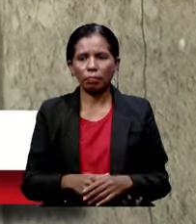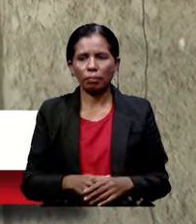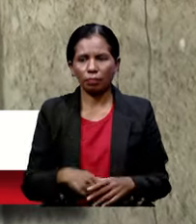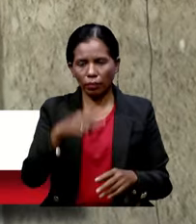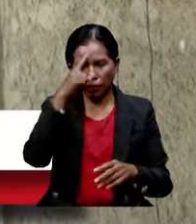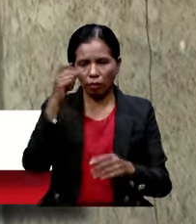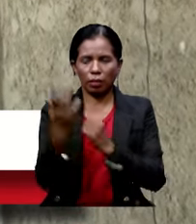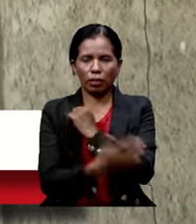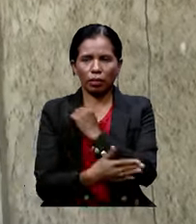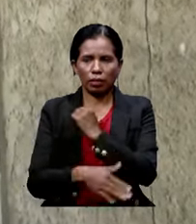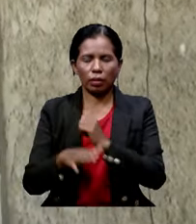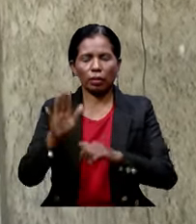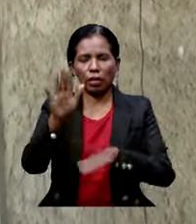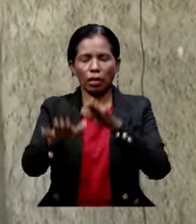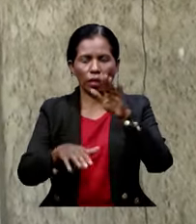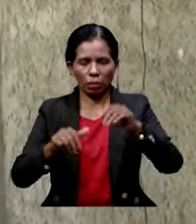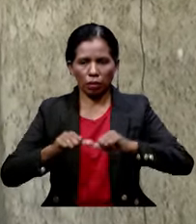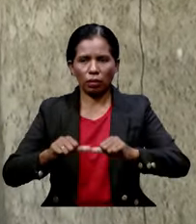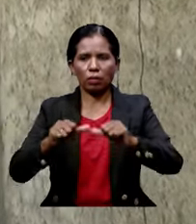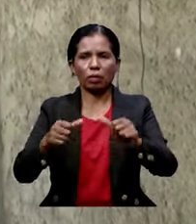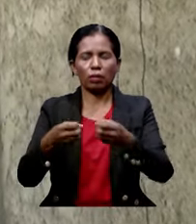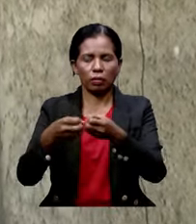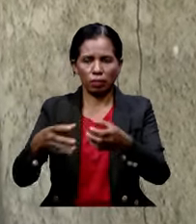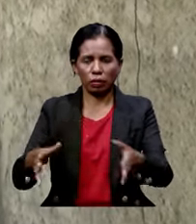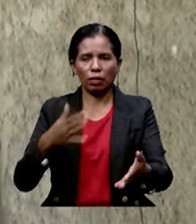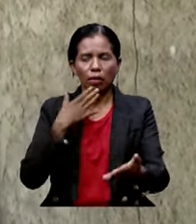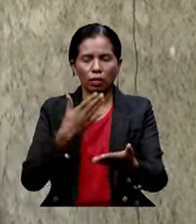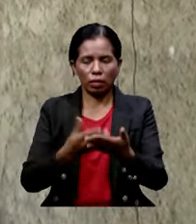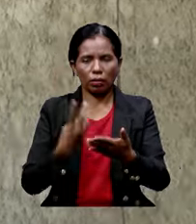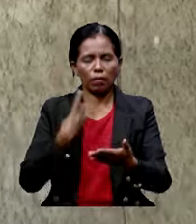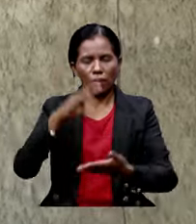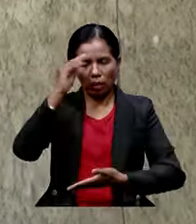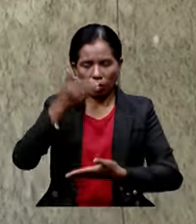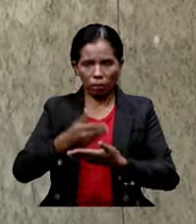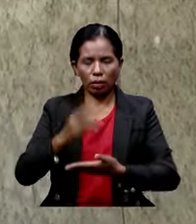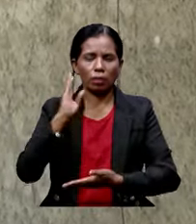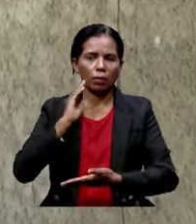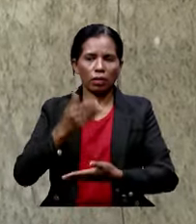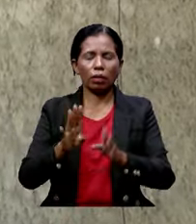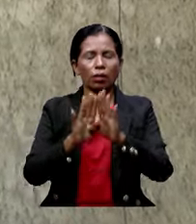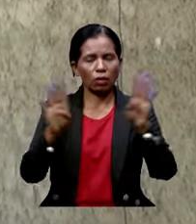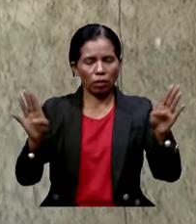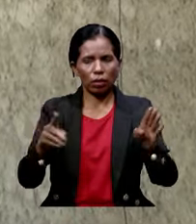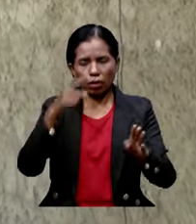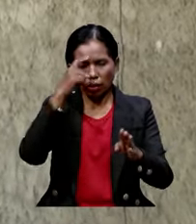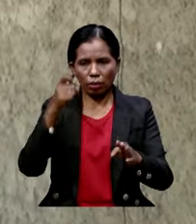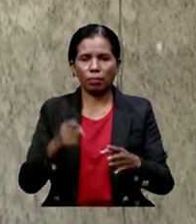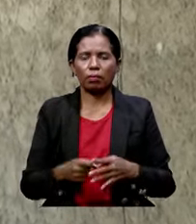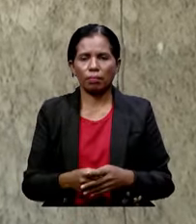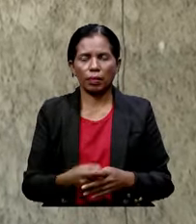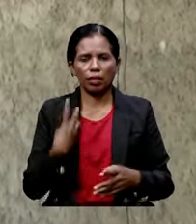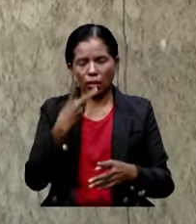Tamana sauni talava oi. Ita usi kela guatia pa ita ni uan oi tani vei uan sera. O sea, lo que duni tamba, as ves, ita